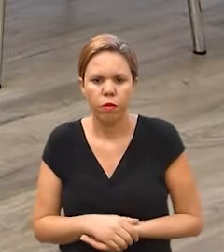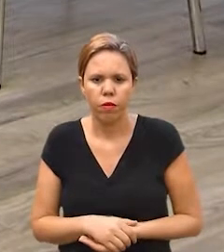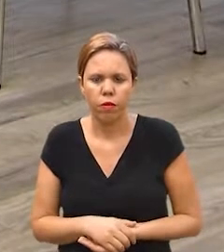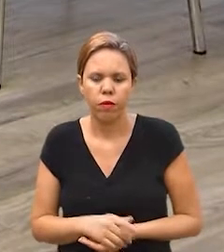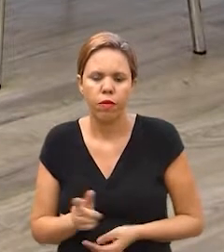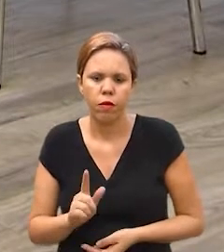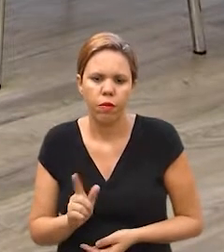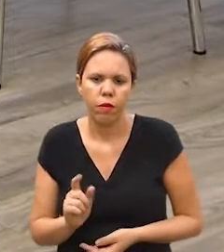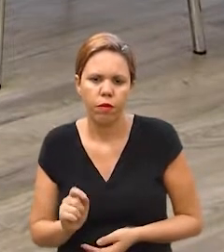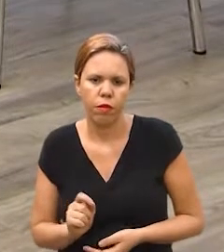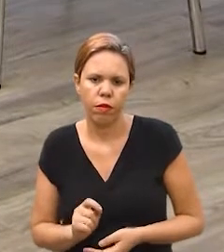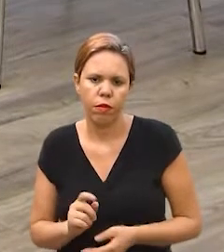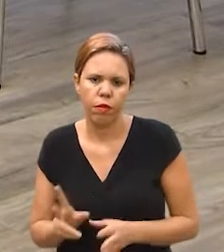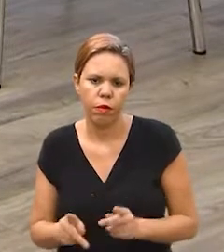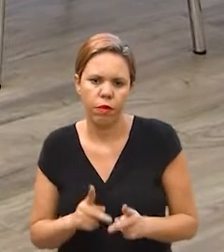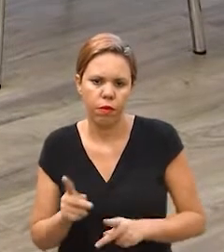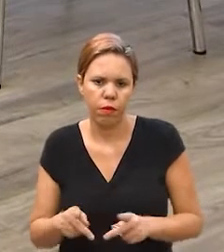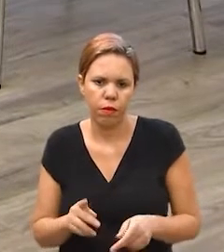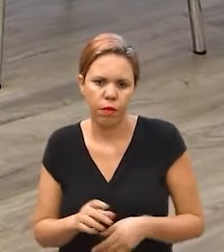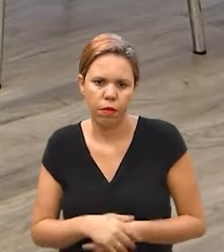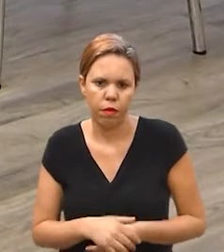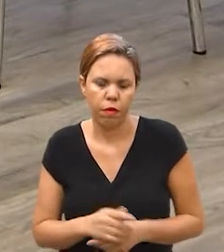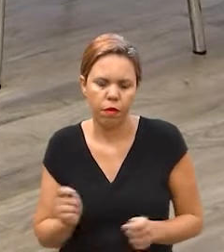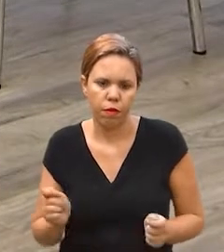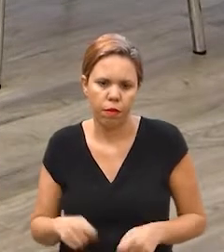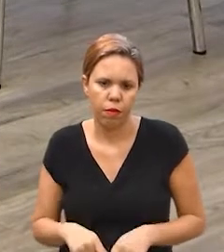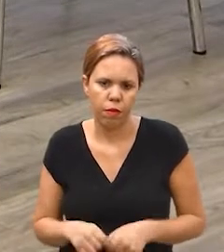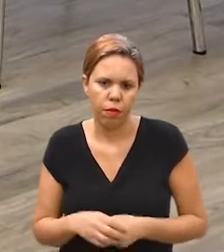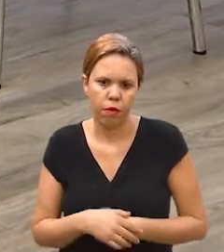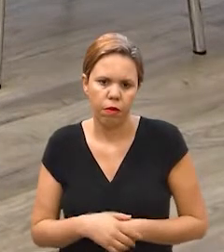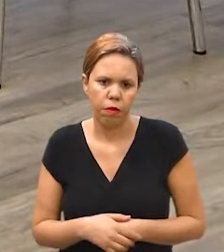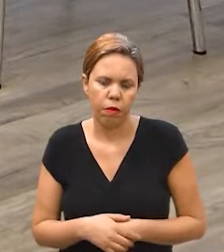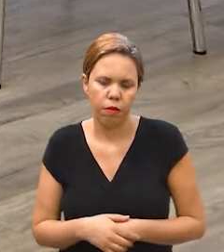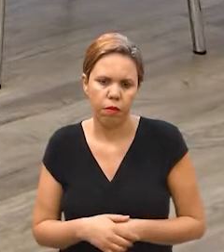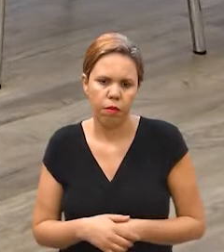É claro que muita gente pode, digamos assim,